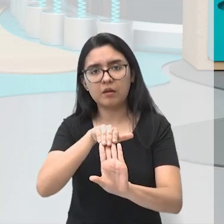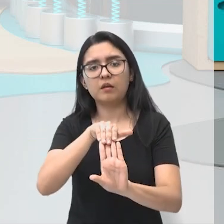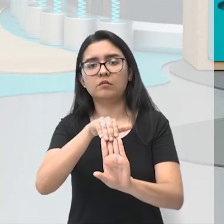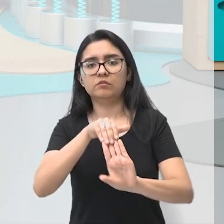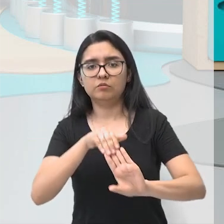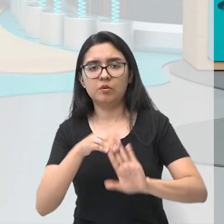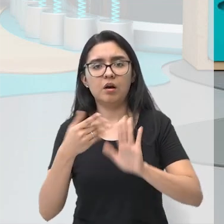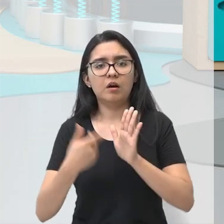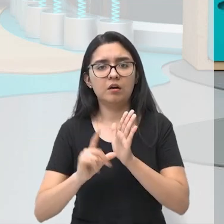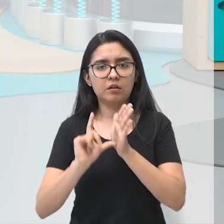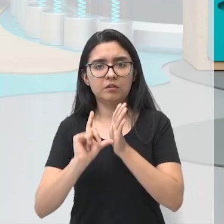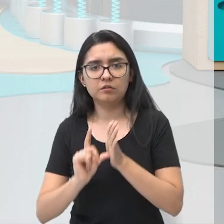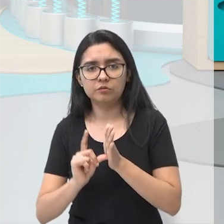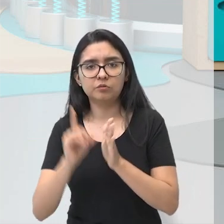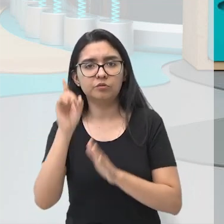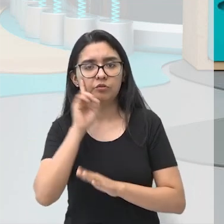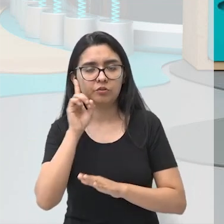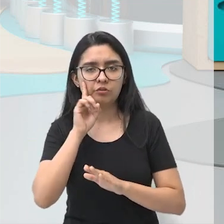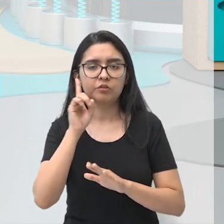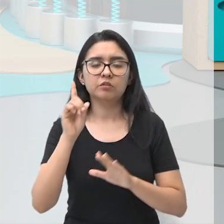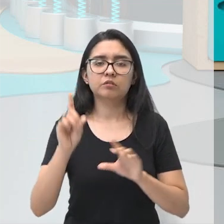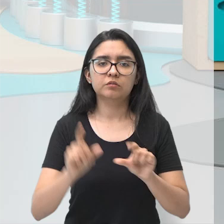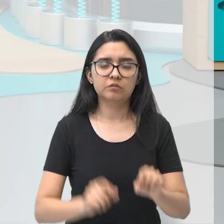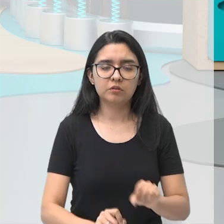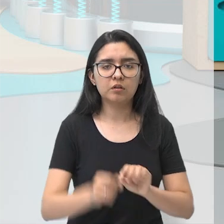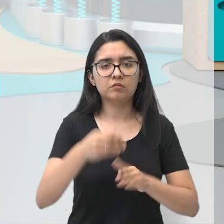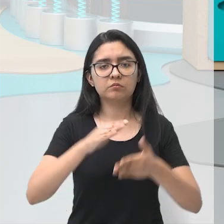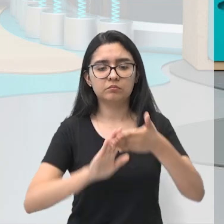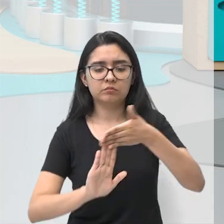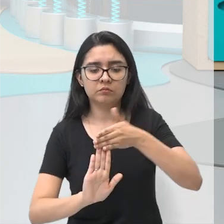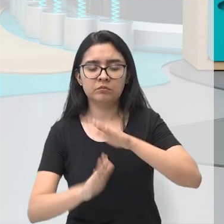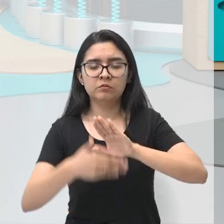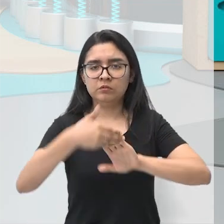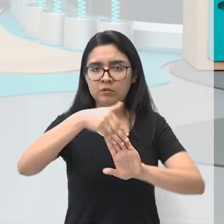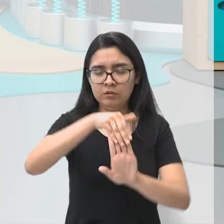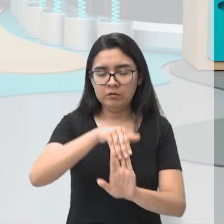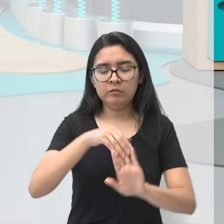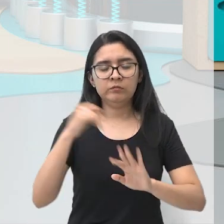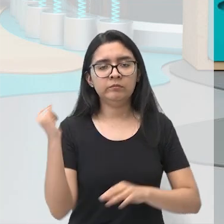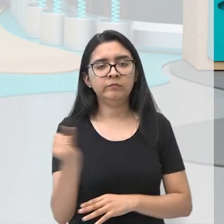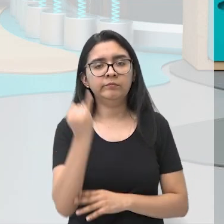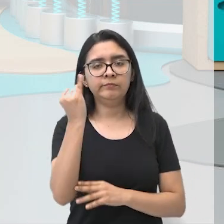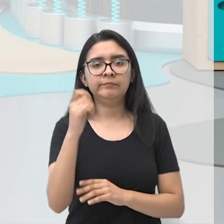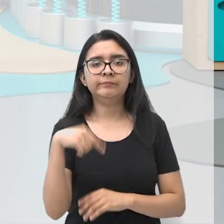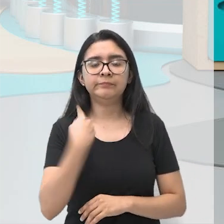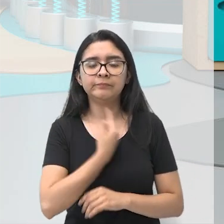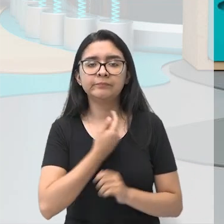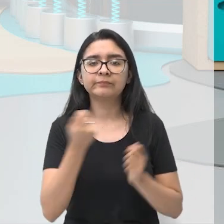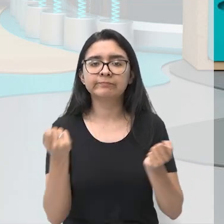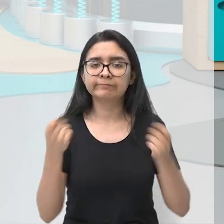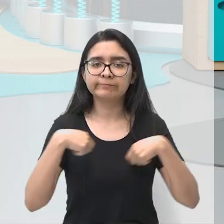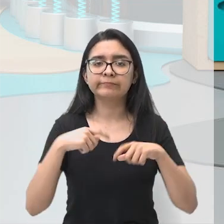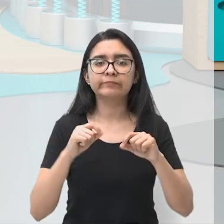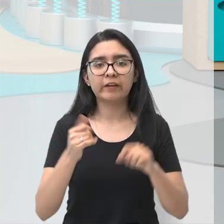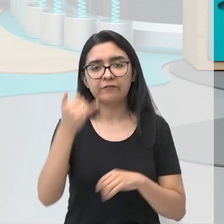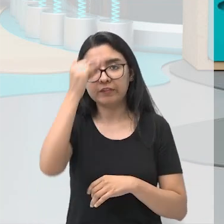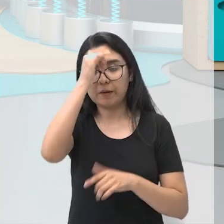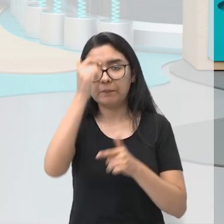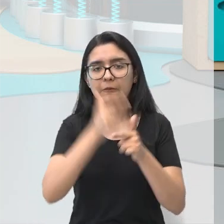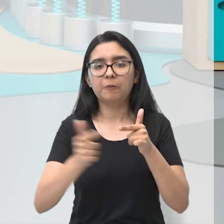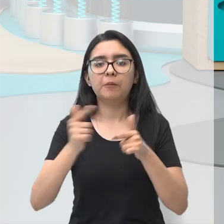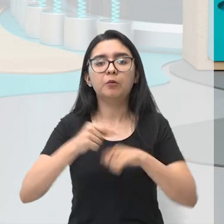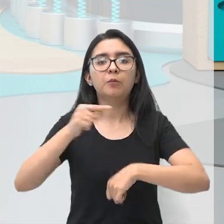primeiras horas do dia, né, quando o corpo ainda está descansado. É importante para que nós não nos machuquemos ali